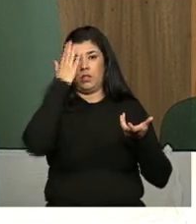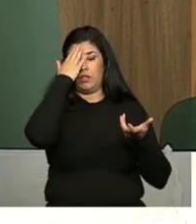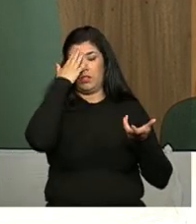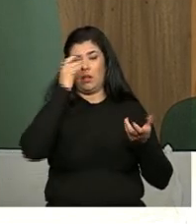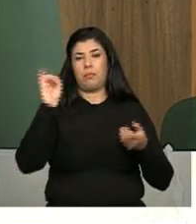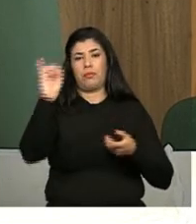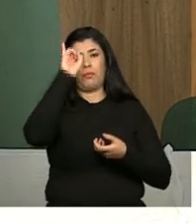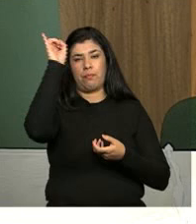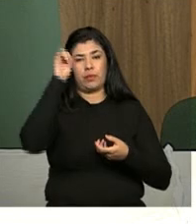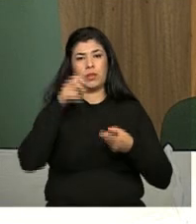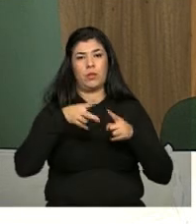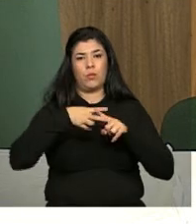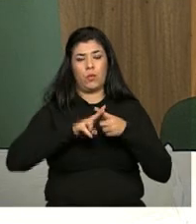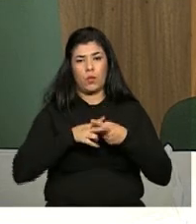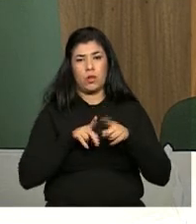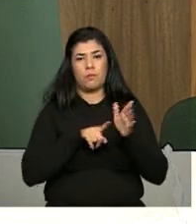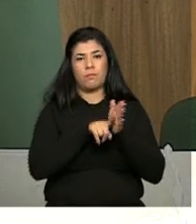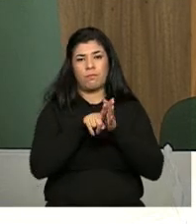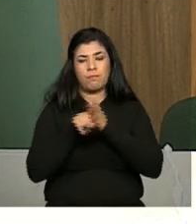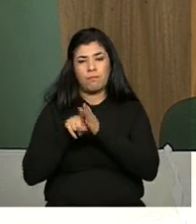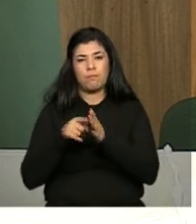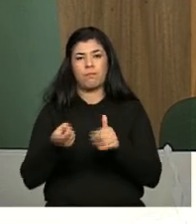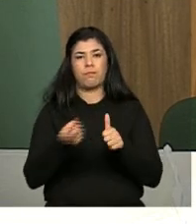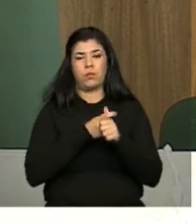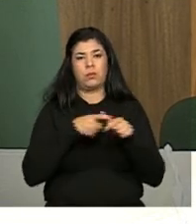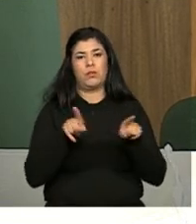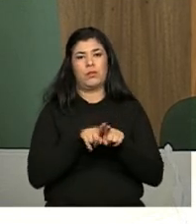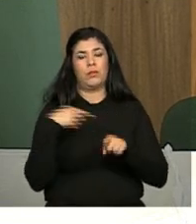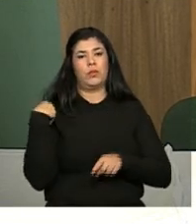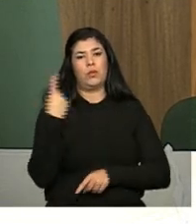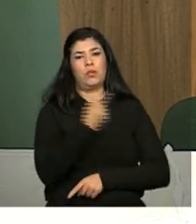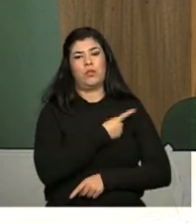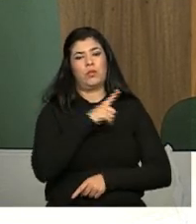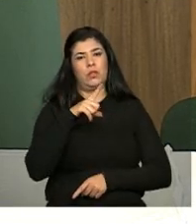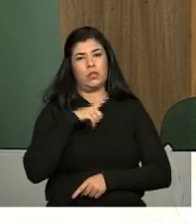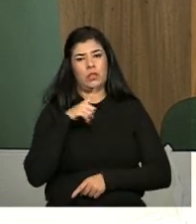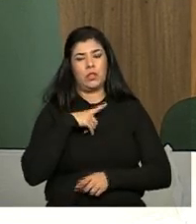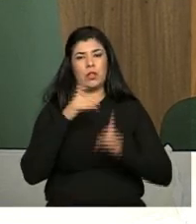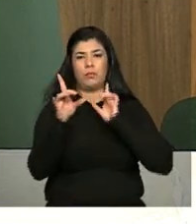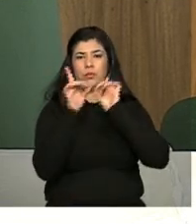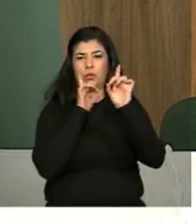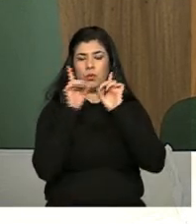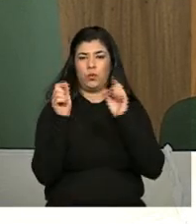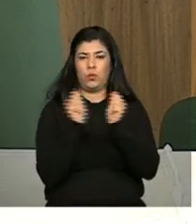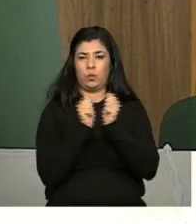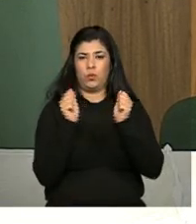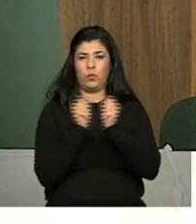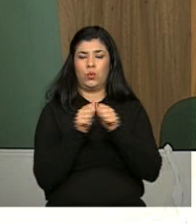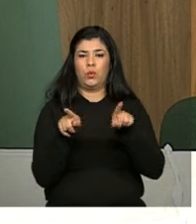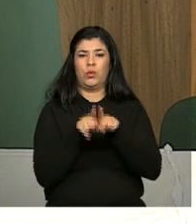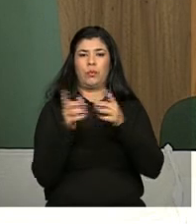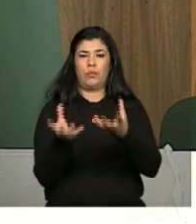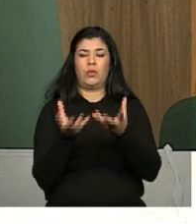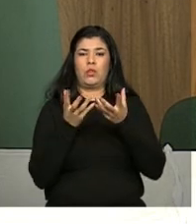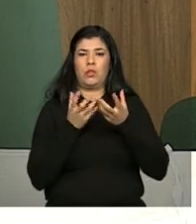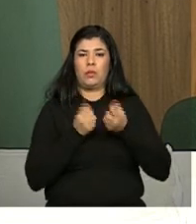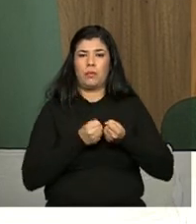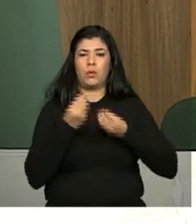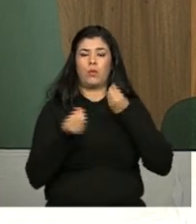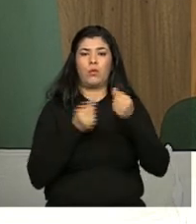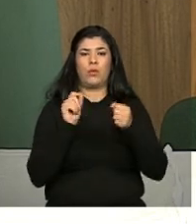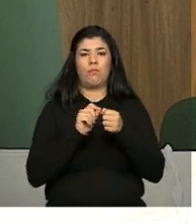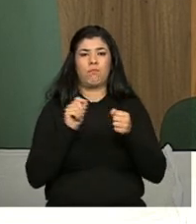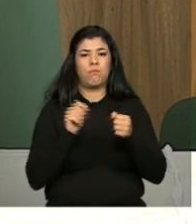e nós temos dialogado com as bancadas e tem sido muito bem recebida A